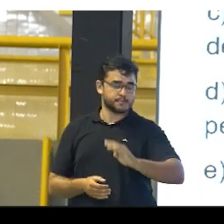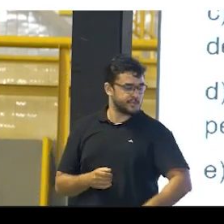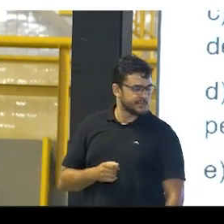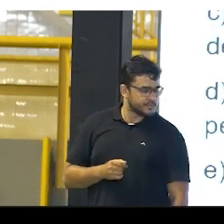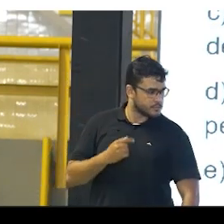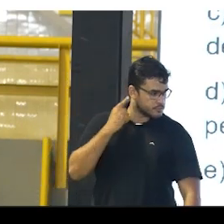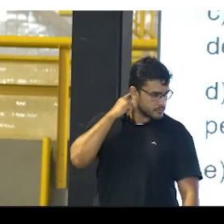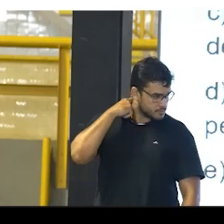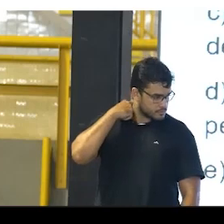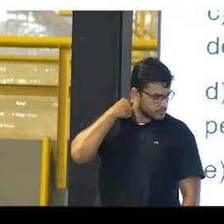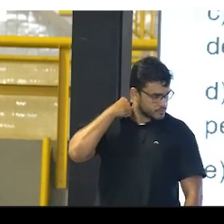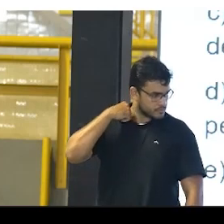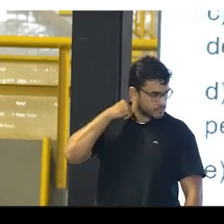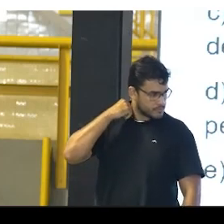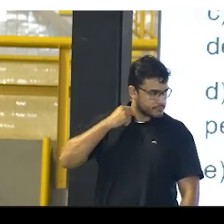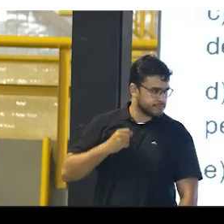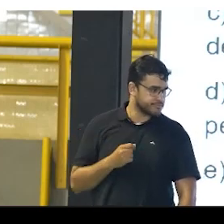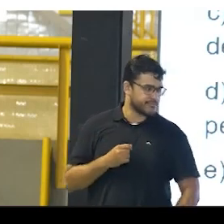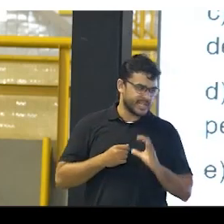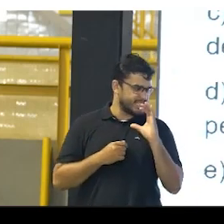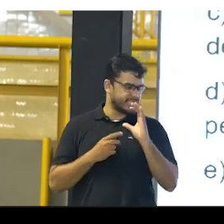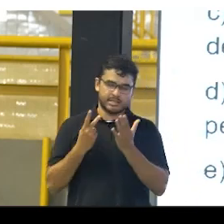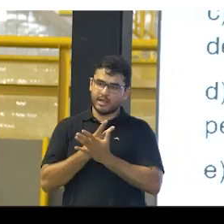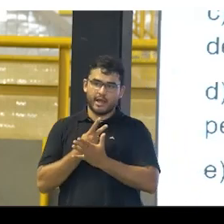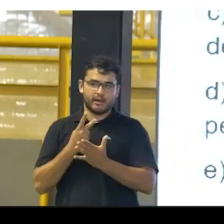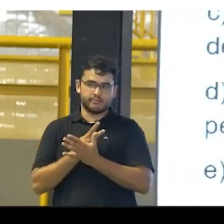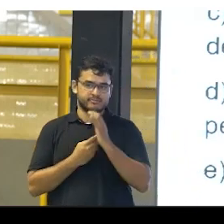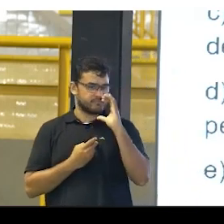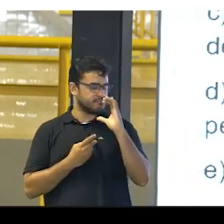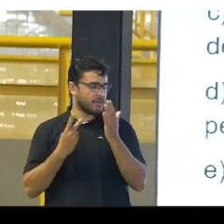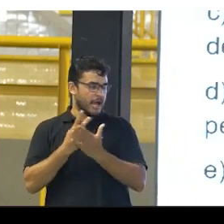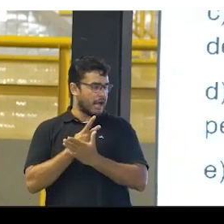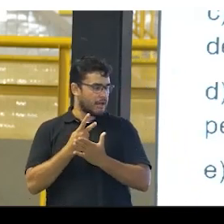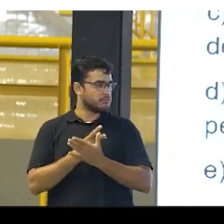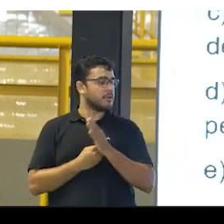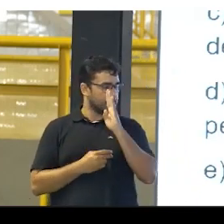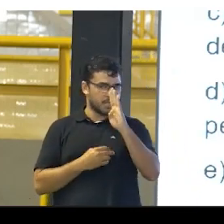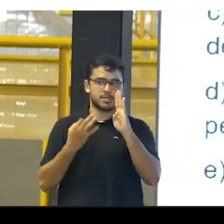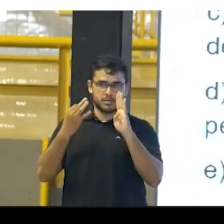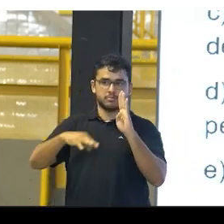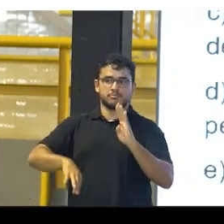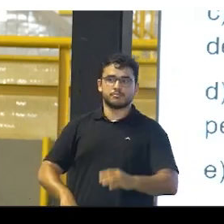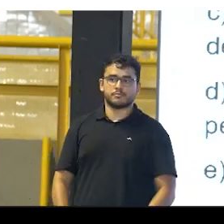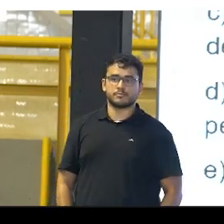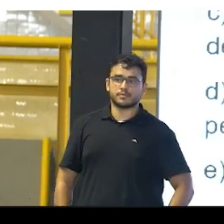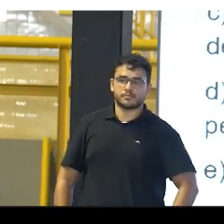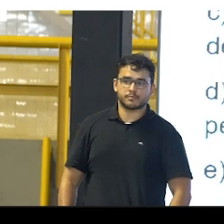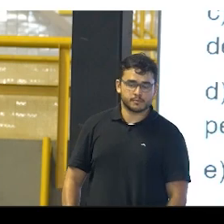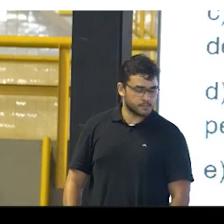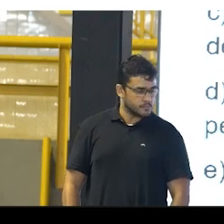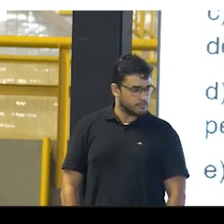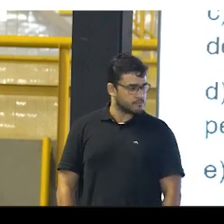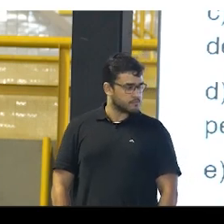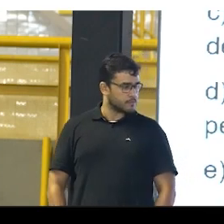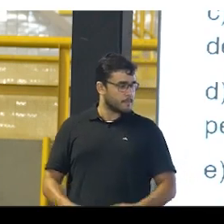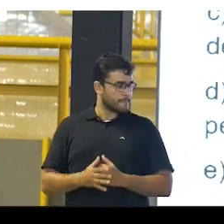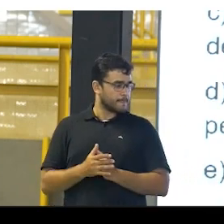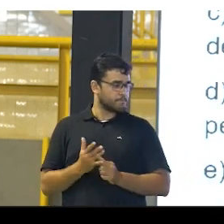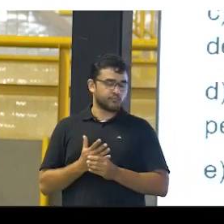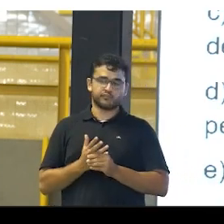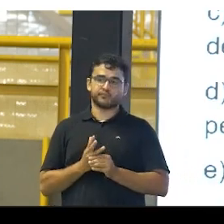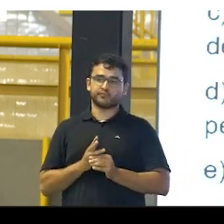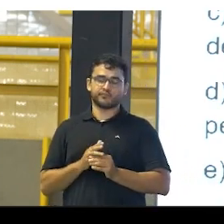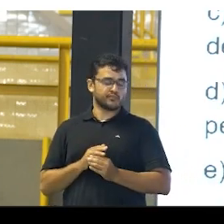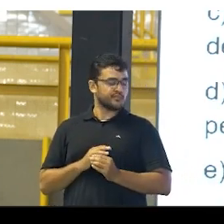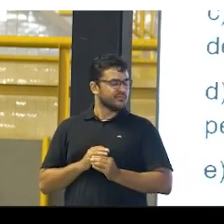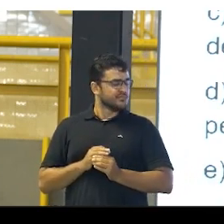amigo, aumento de consumo sempre vai existir. Porque em países como o nosso, se valoriza muito o transporte individual